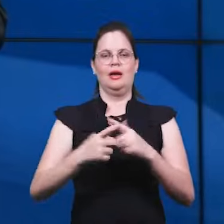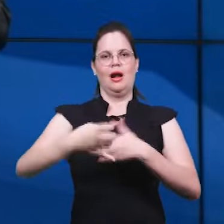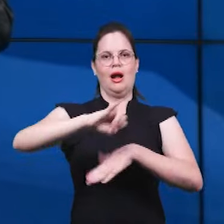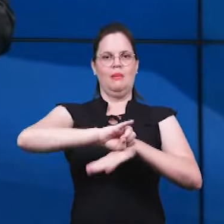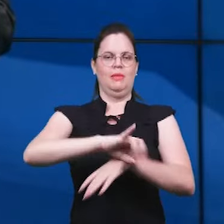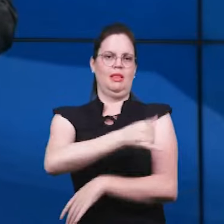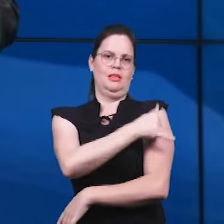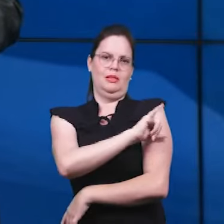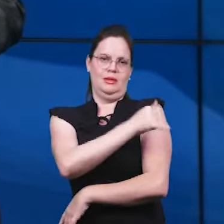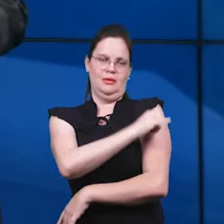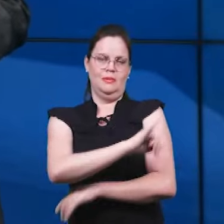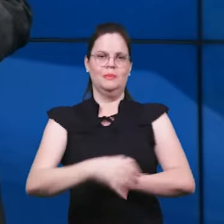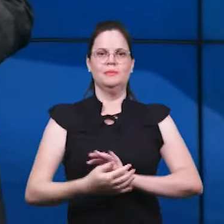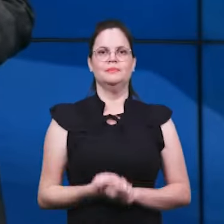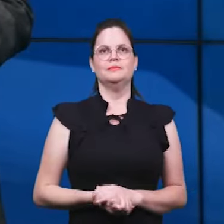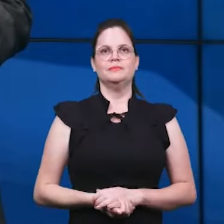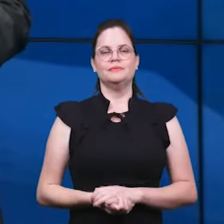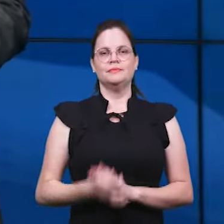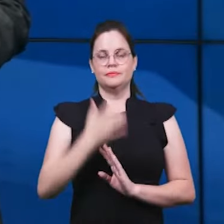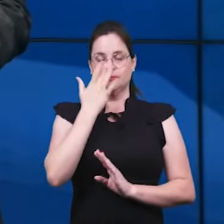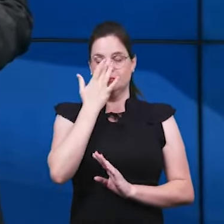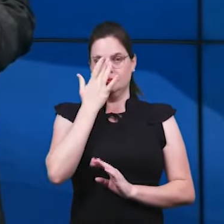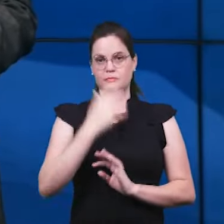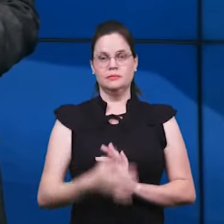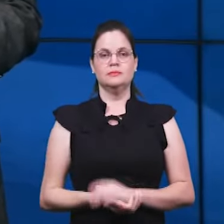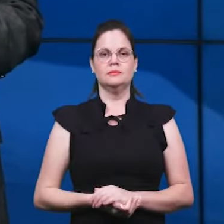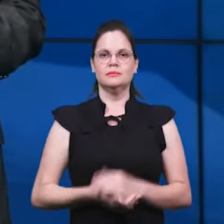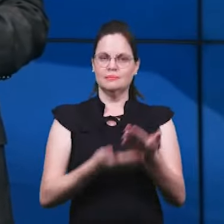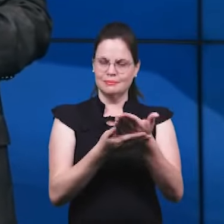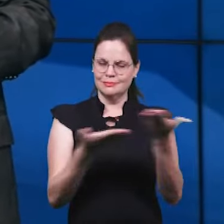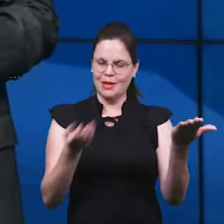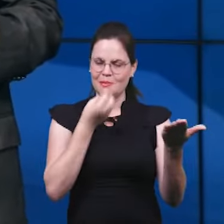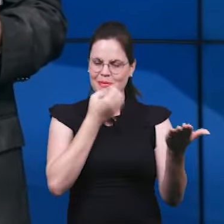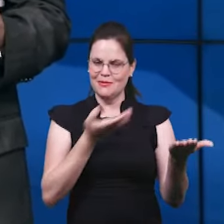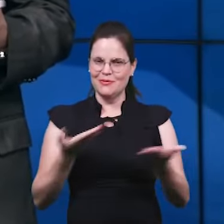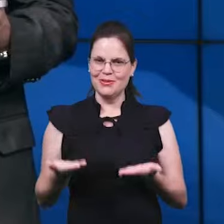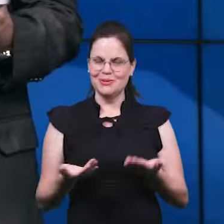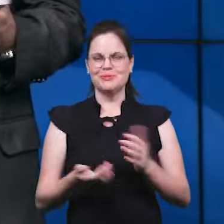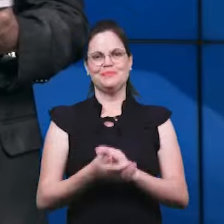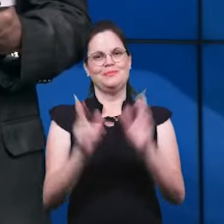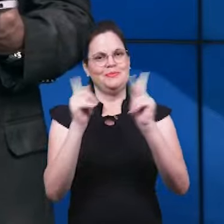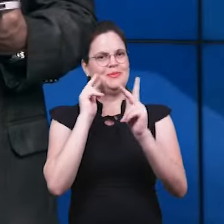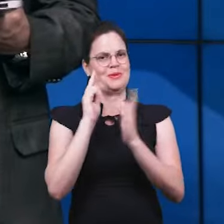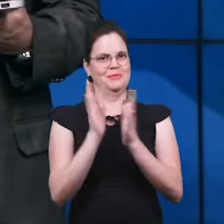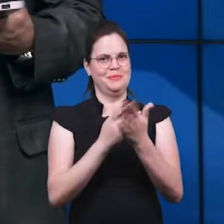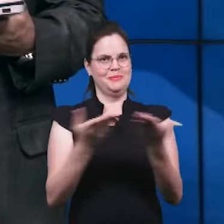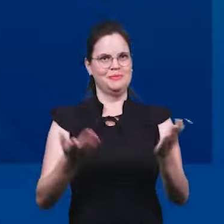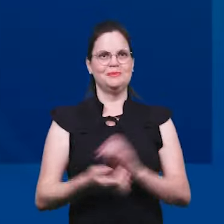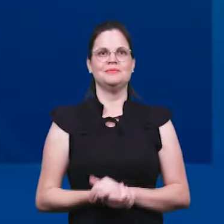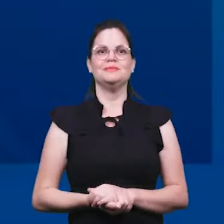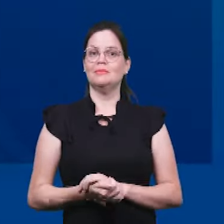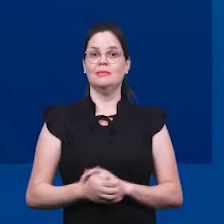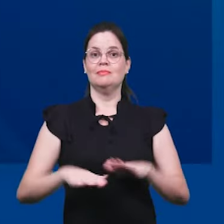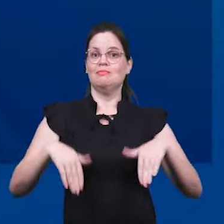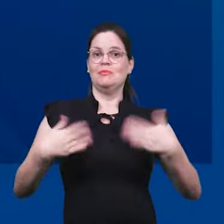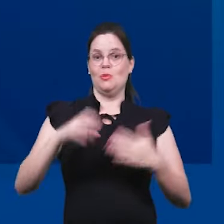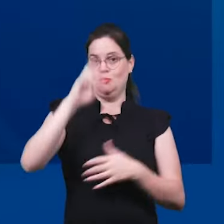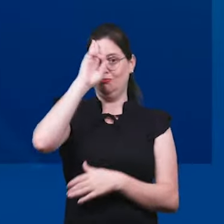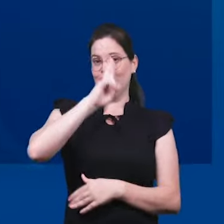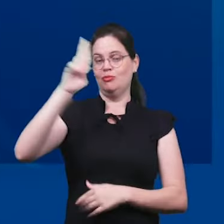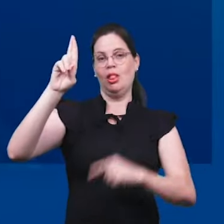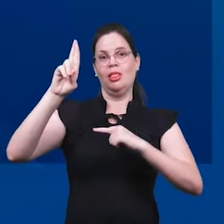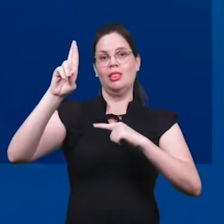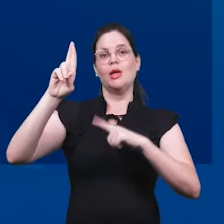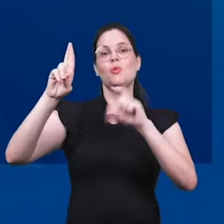na capital do estado do Rio de Janeiro, a cidade do Rio de Janeiro. Felipe, muito bem-vindo. A paz do Senhor a você. A palavra